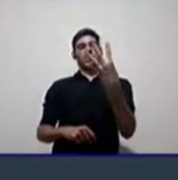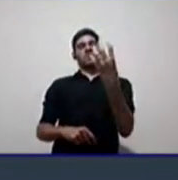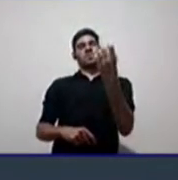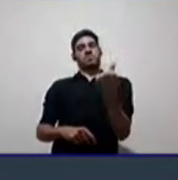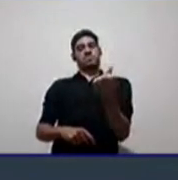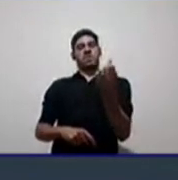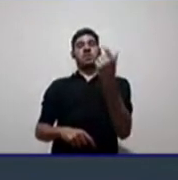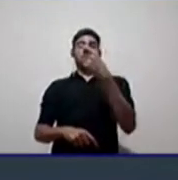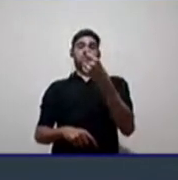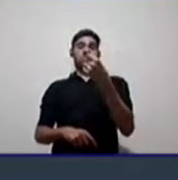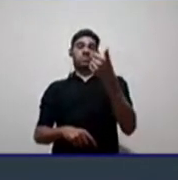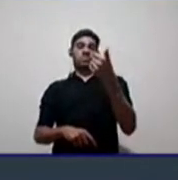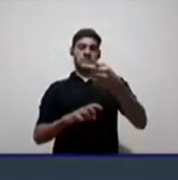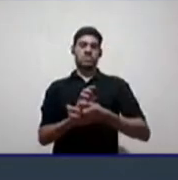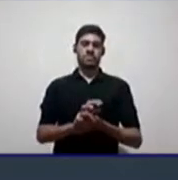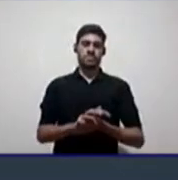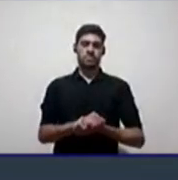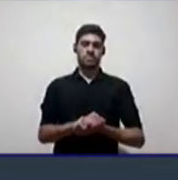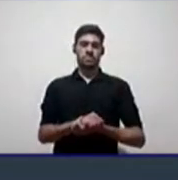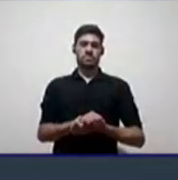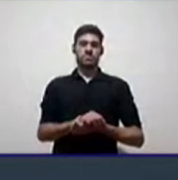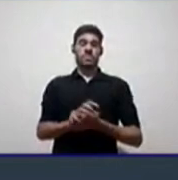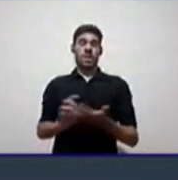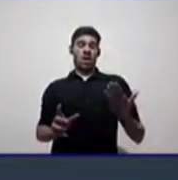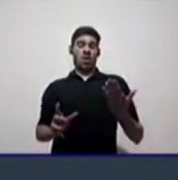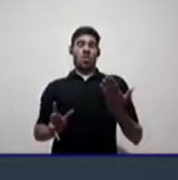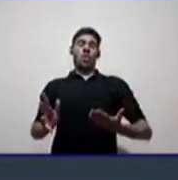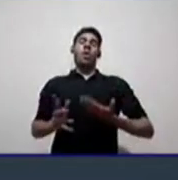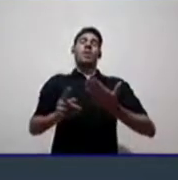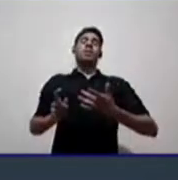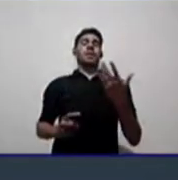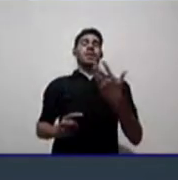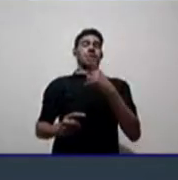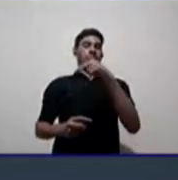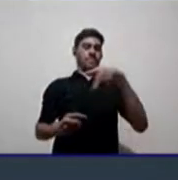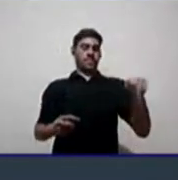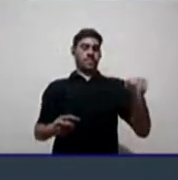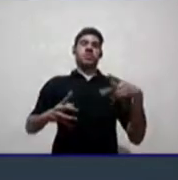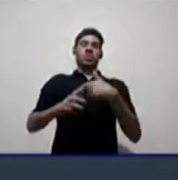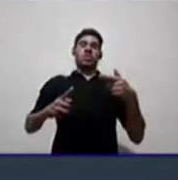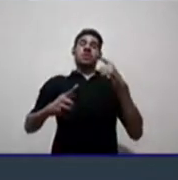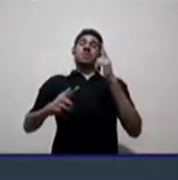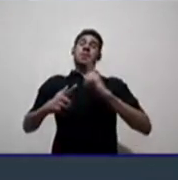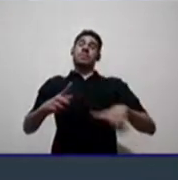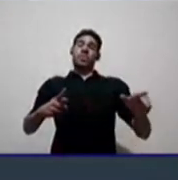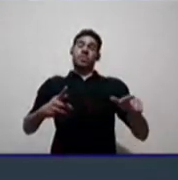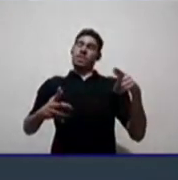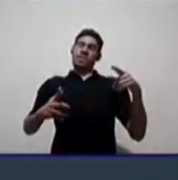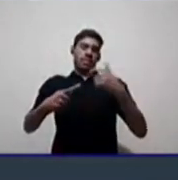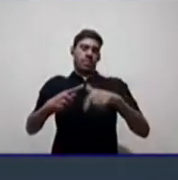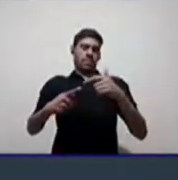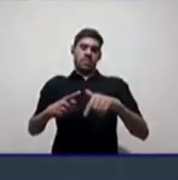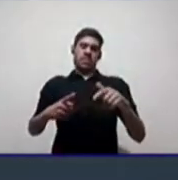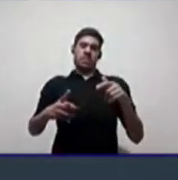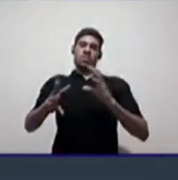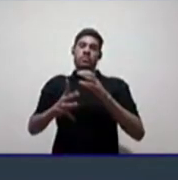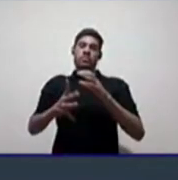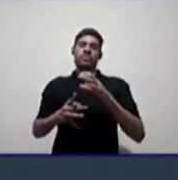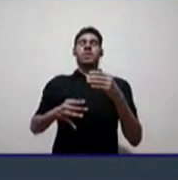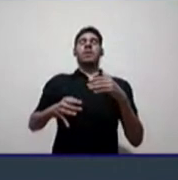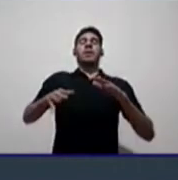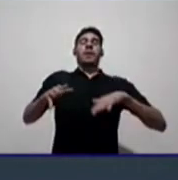2017. Trato agora, eminente presidente, das irregularidades nas obrigações relativas ao fundo partidário